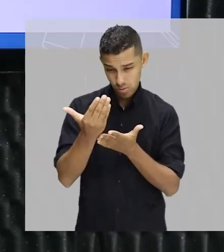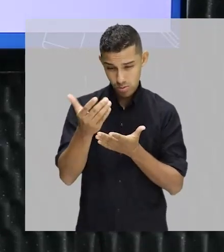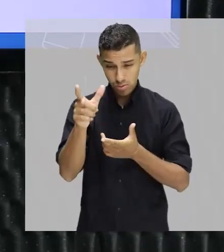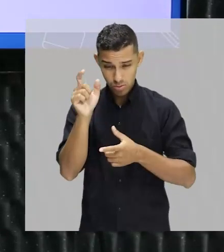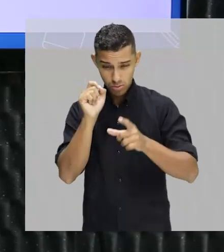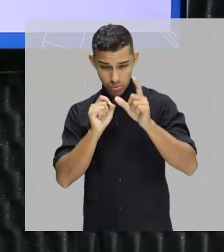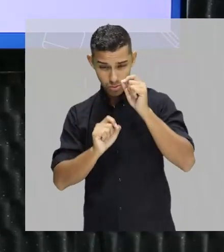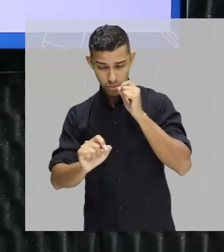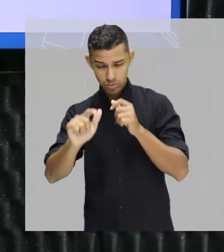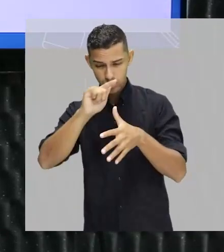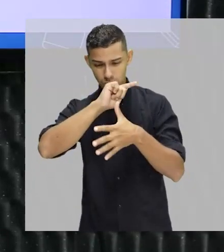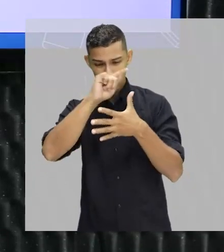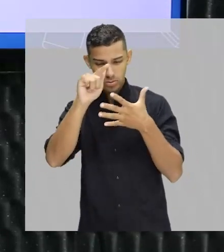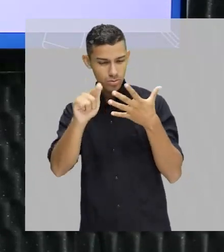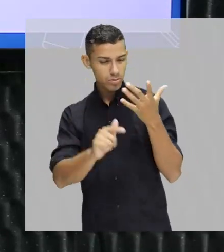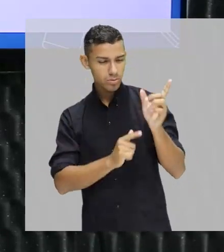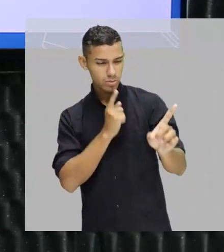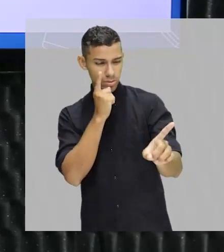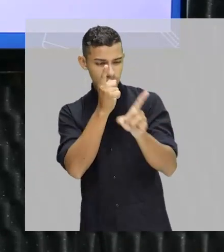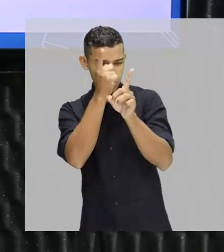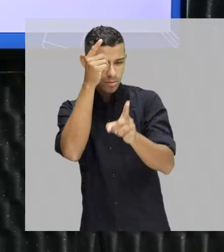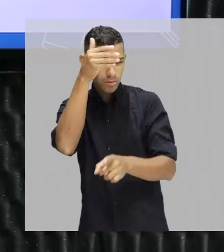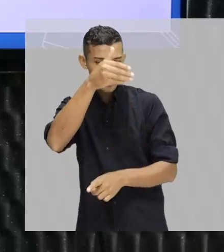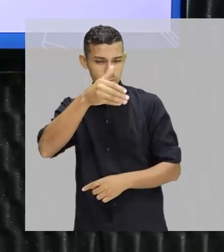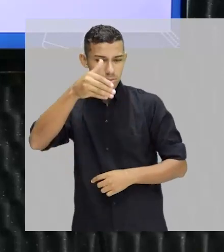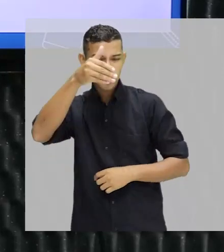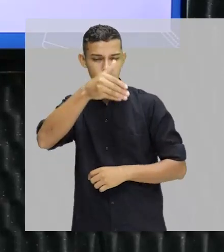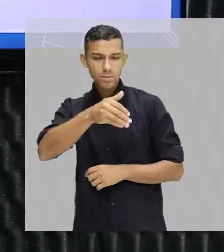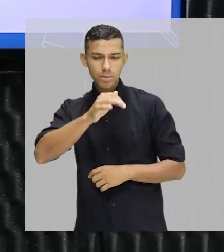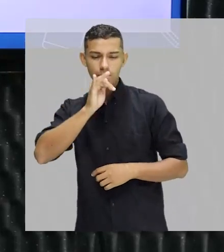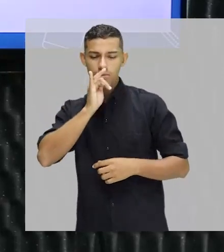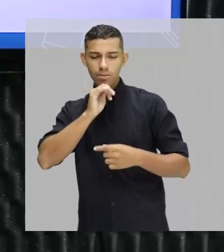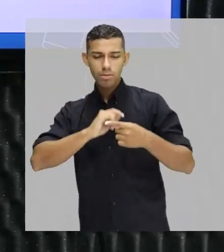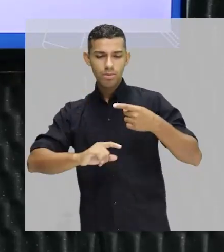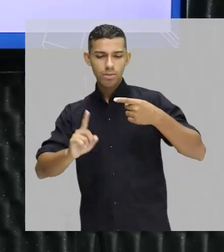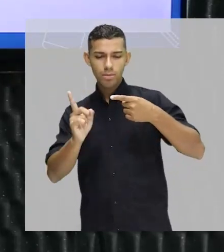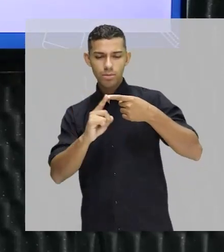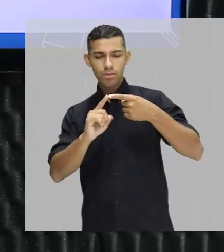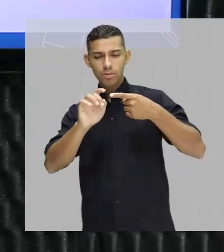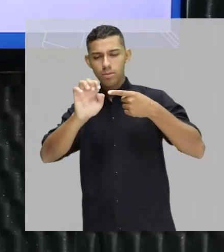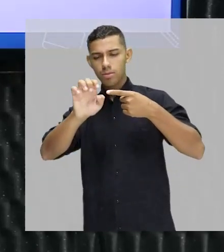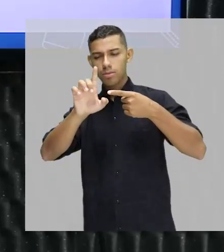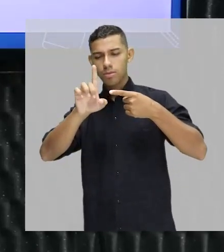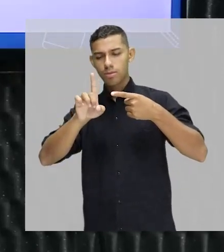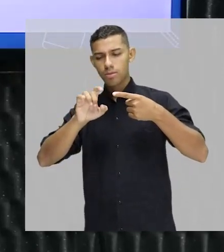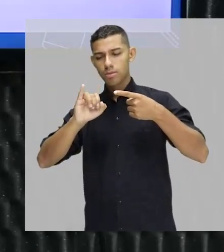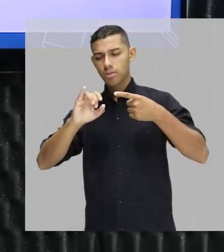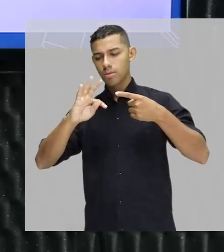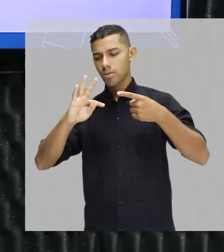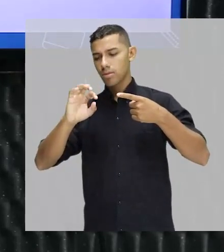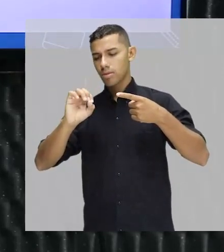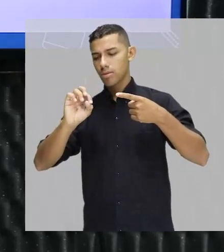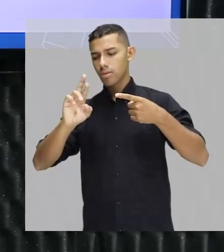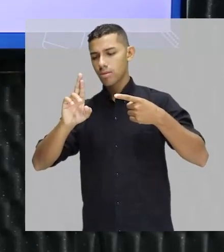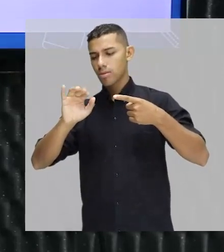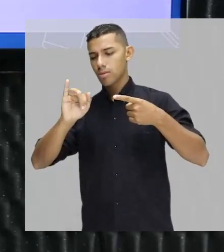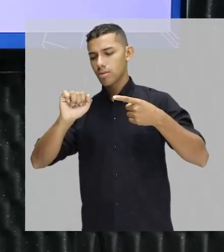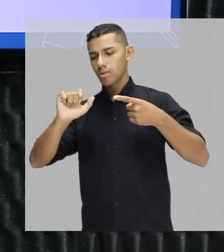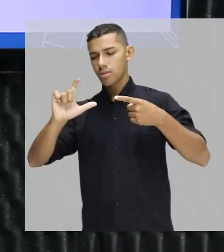dos gêneros que são mais vistos no Enem, vamos começar com o editorial. Os editoriais são textos